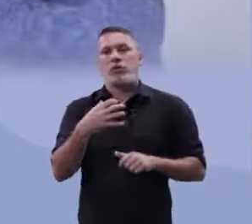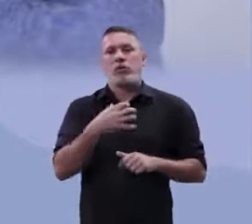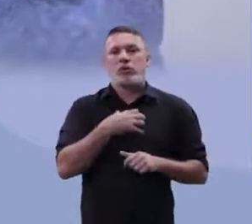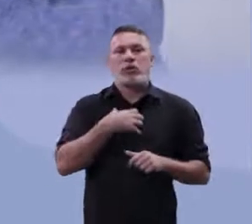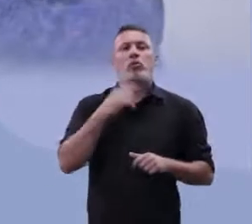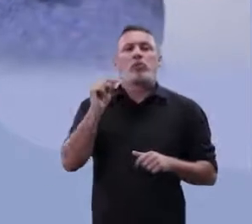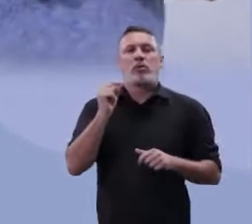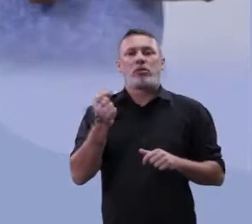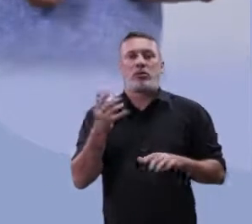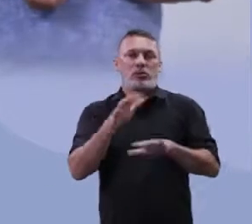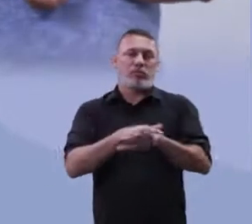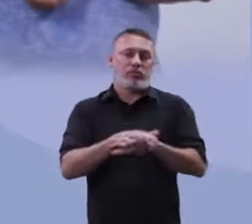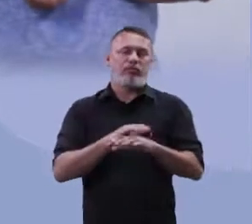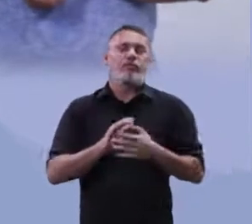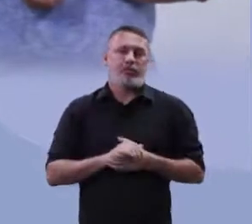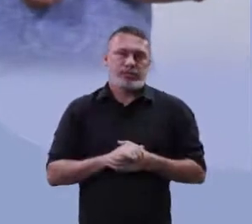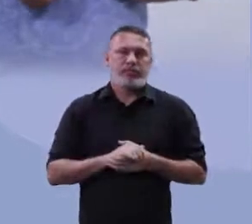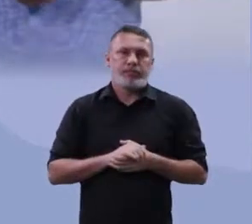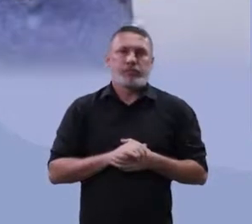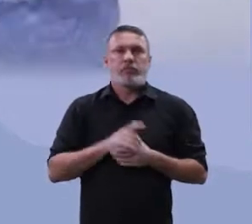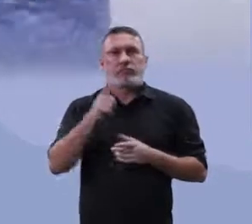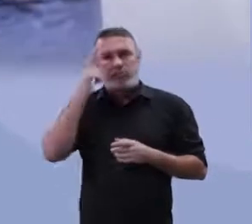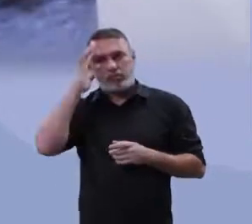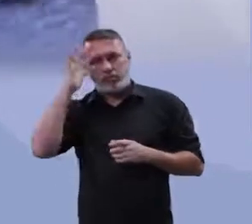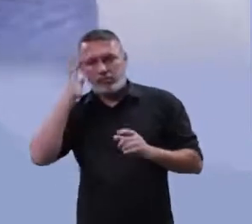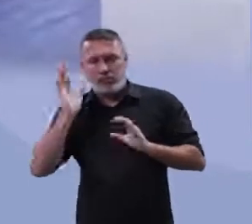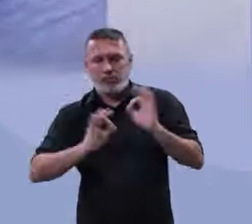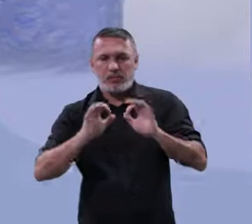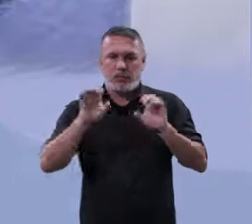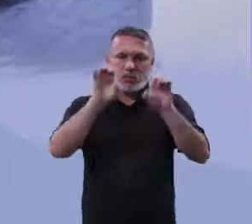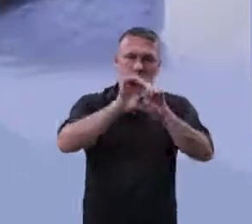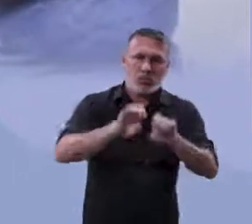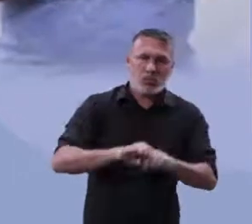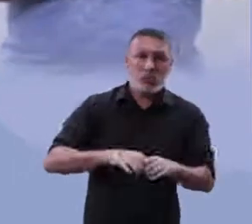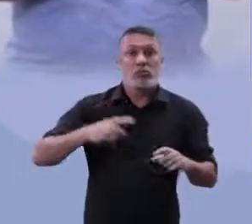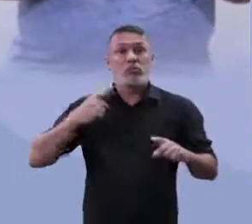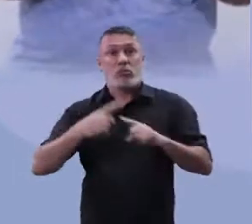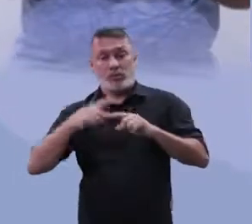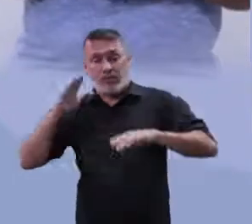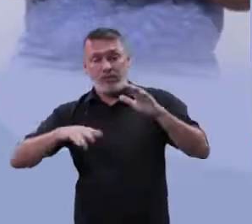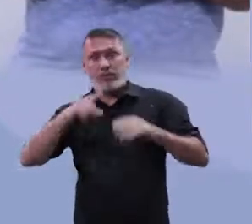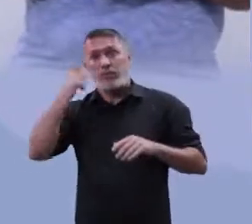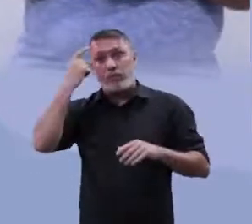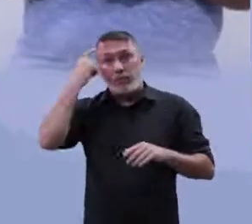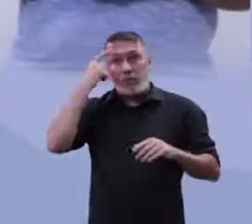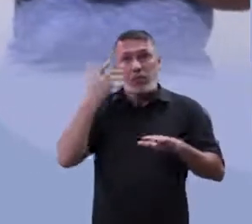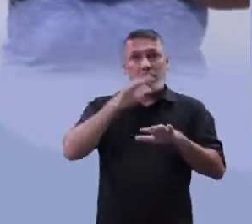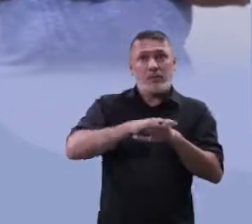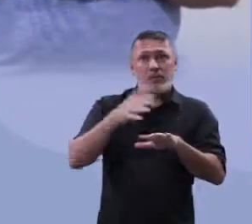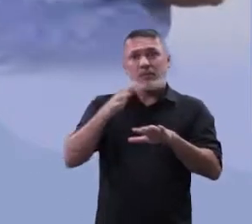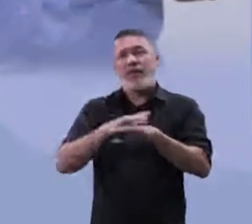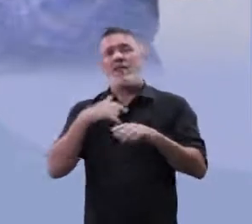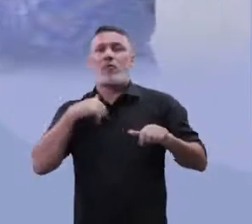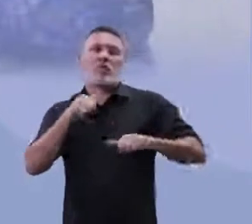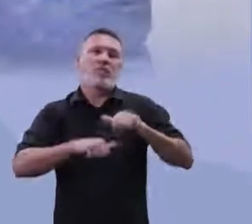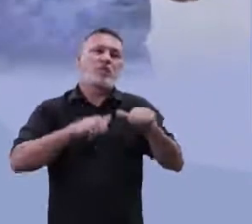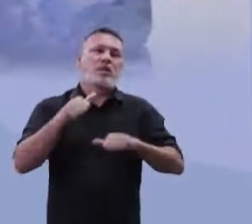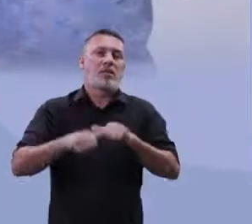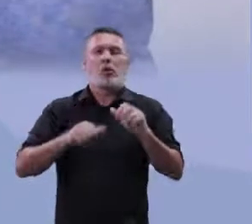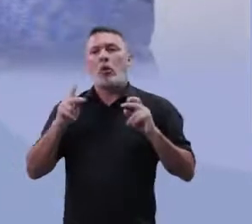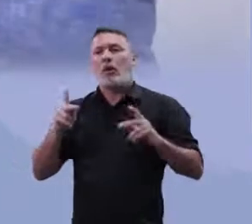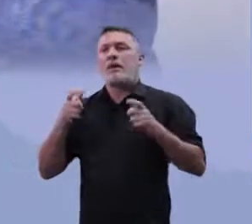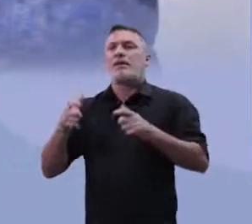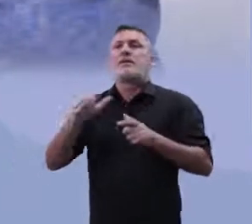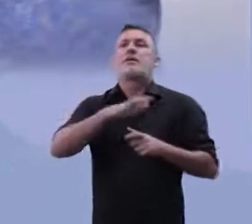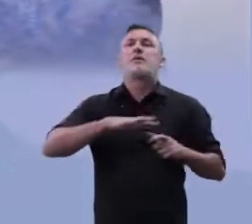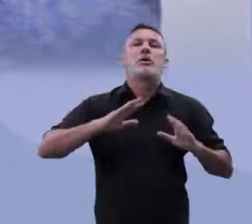de educar para incluir. Então, eu preciso pensar nas minhas estruturas, porque às vezes quando nós falamos em inclusão, eu vou mudar um